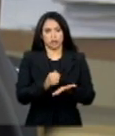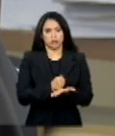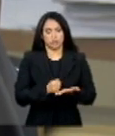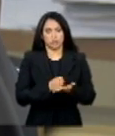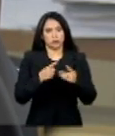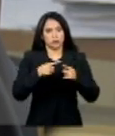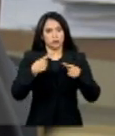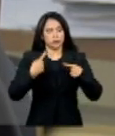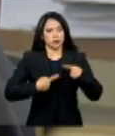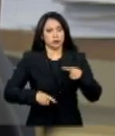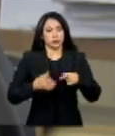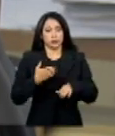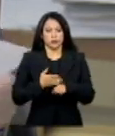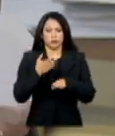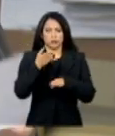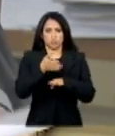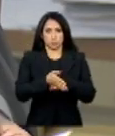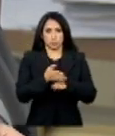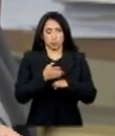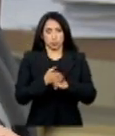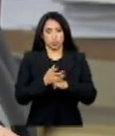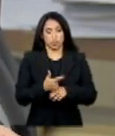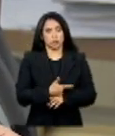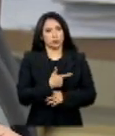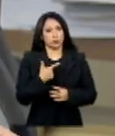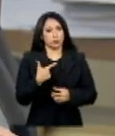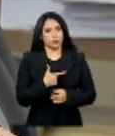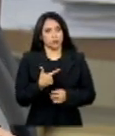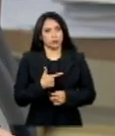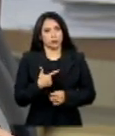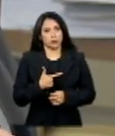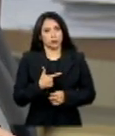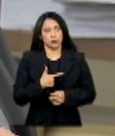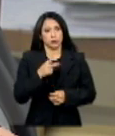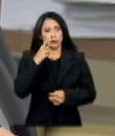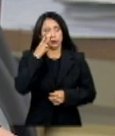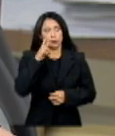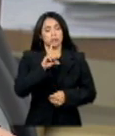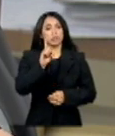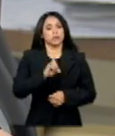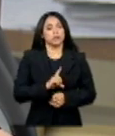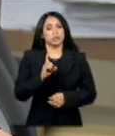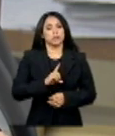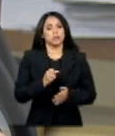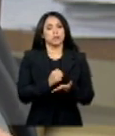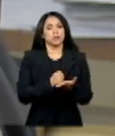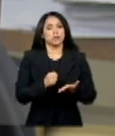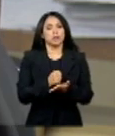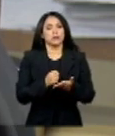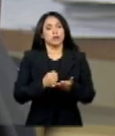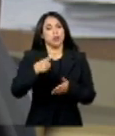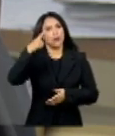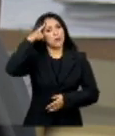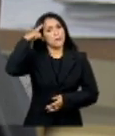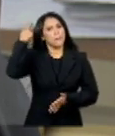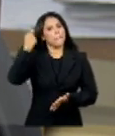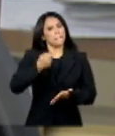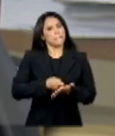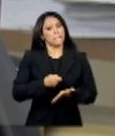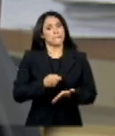intervenção no segundo a consideração dos 10 fundamentais como imperativos de